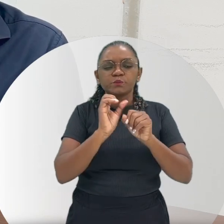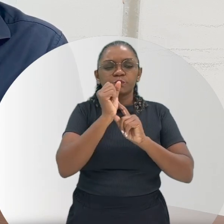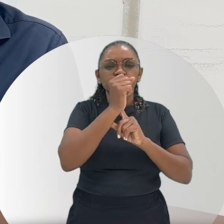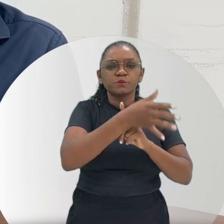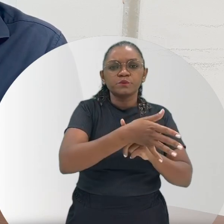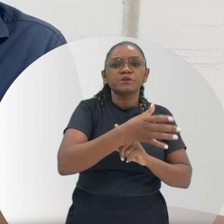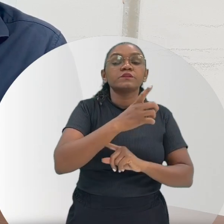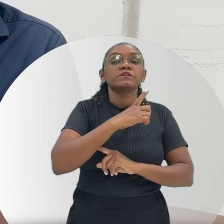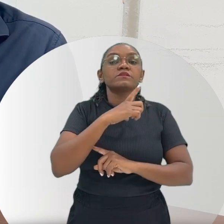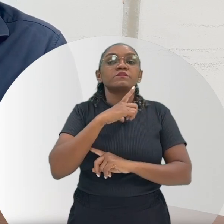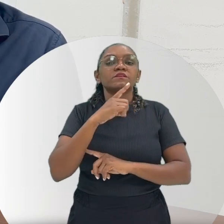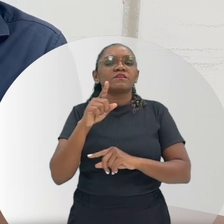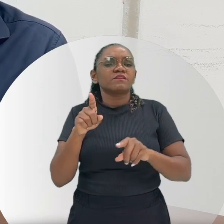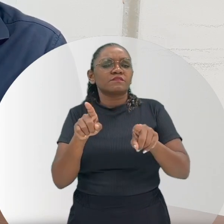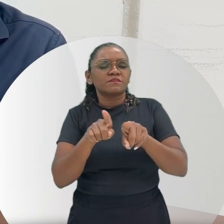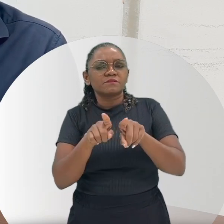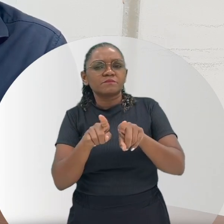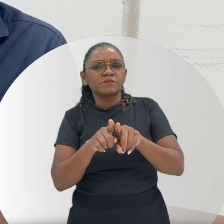são